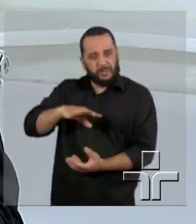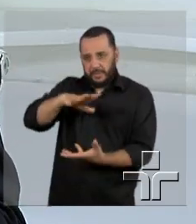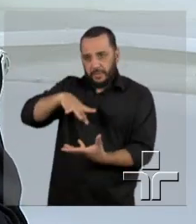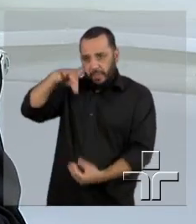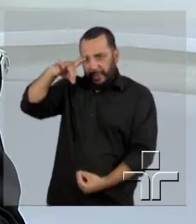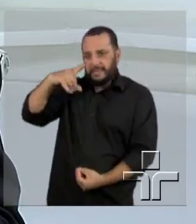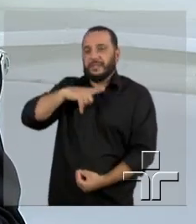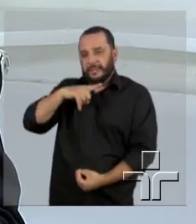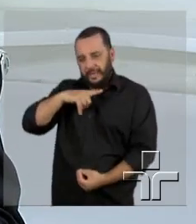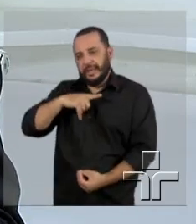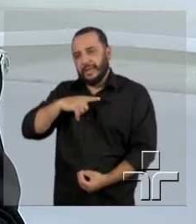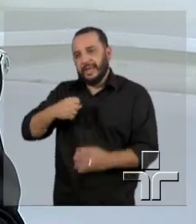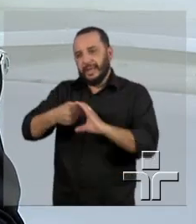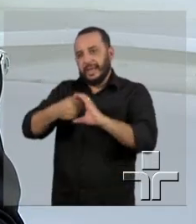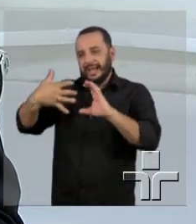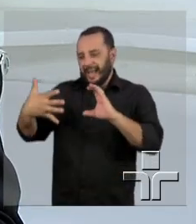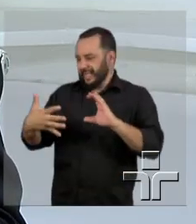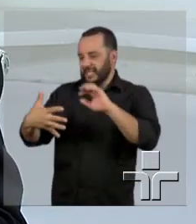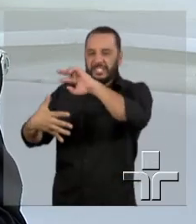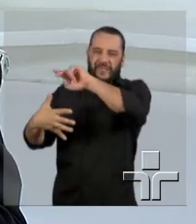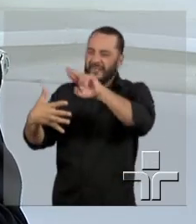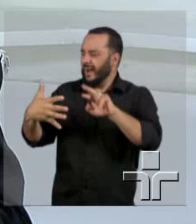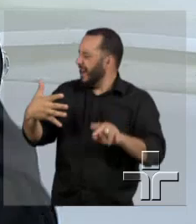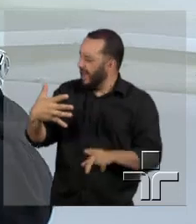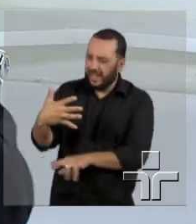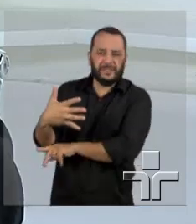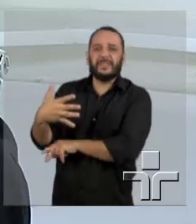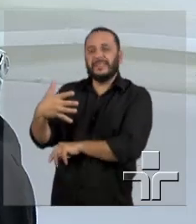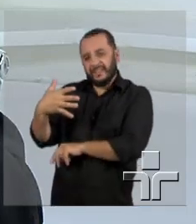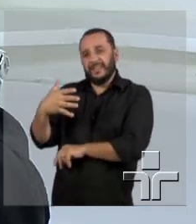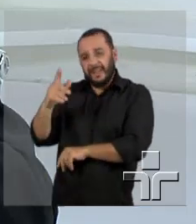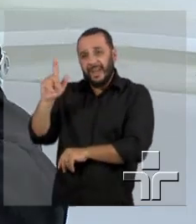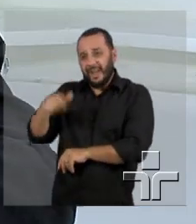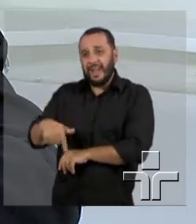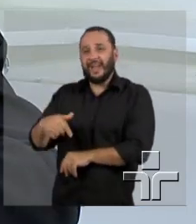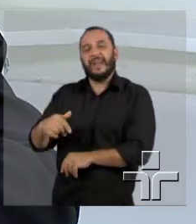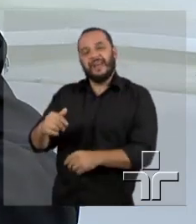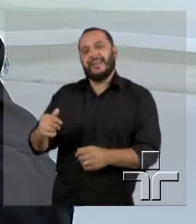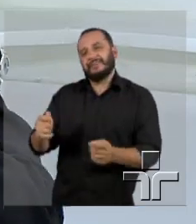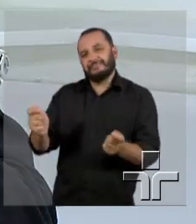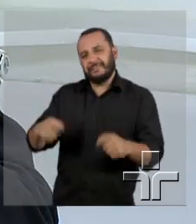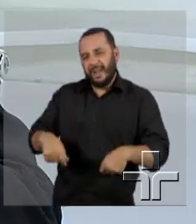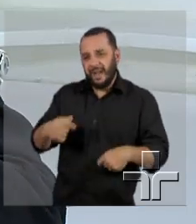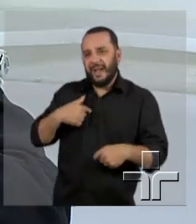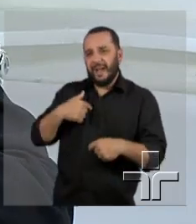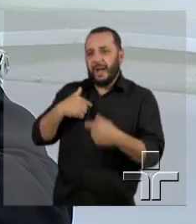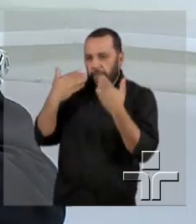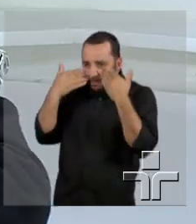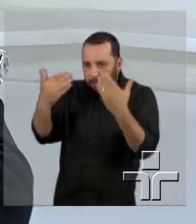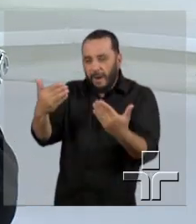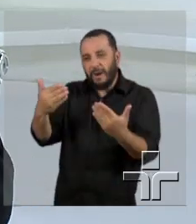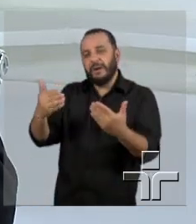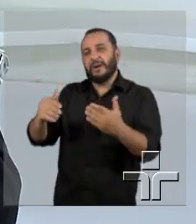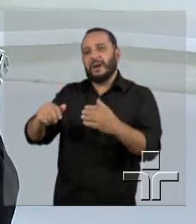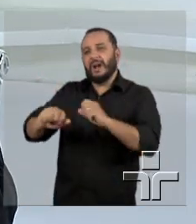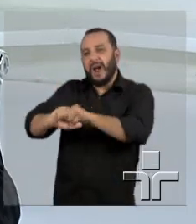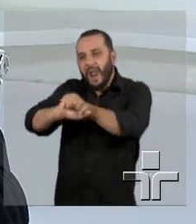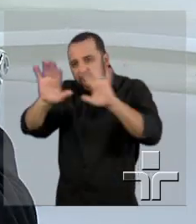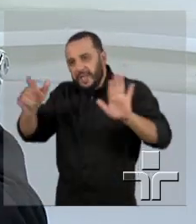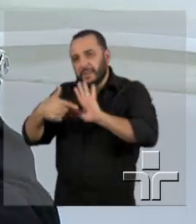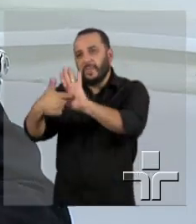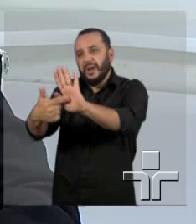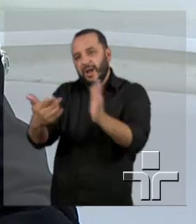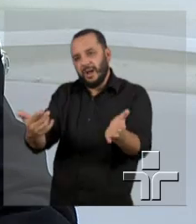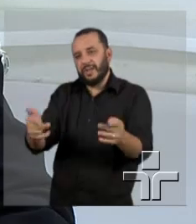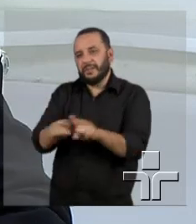em vários aspectos plena, visibilidade do poder, não é? Transparência, liberdade